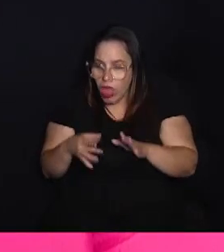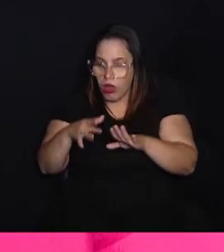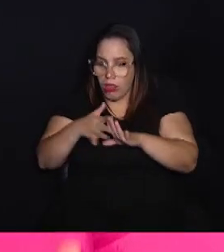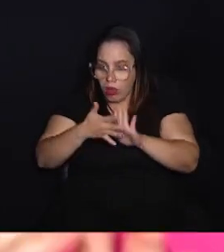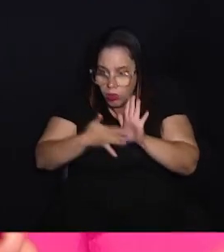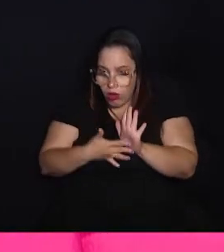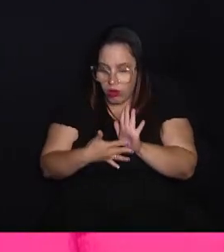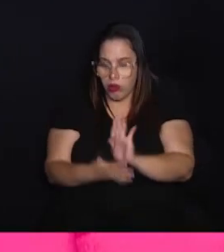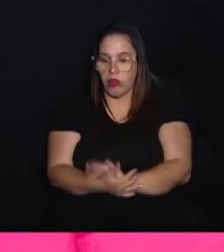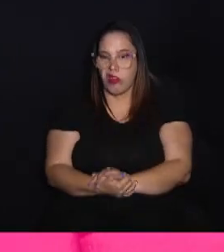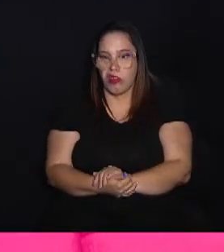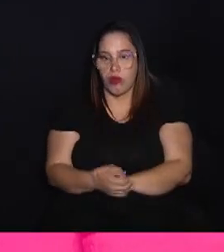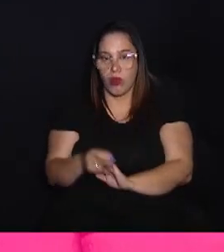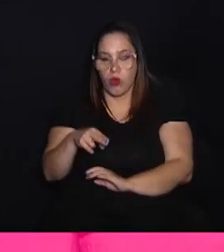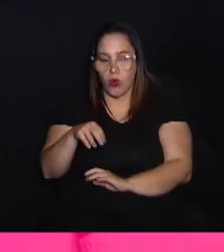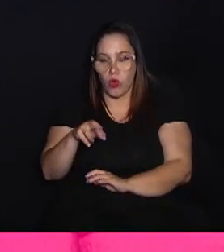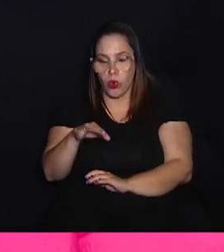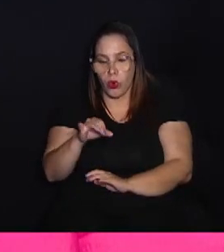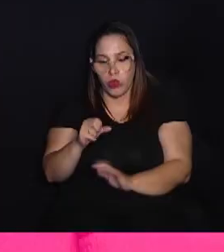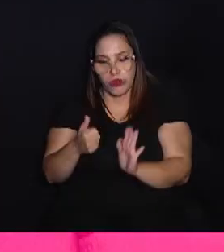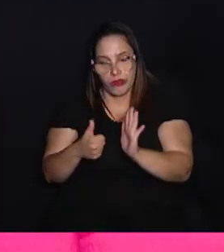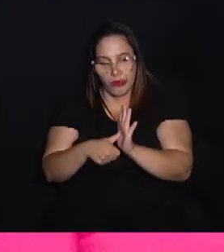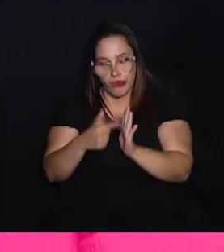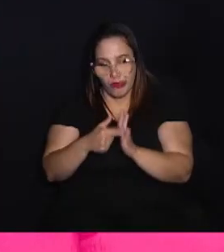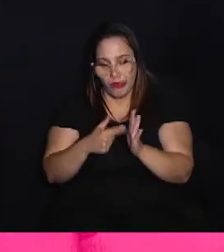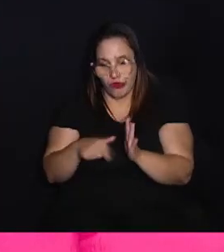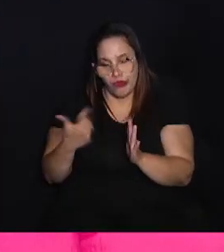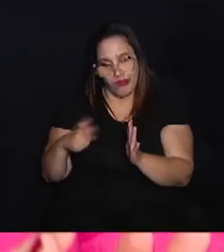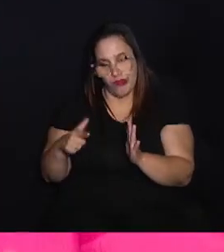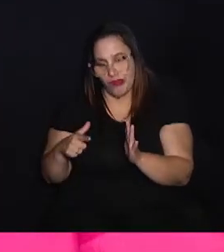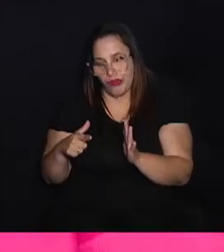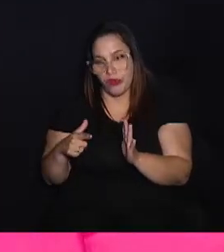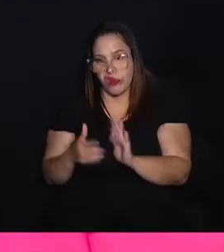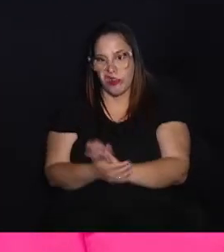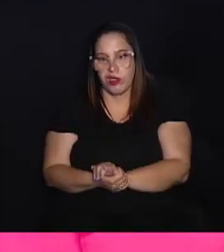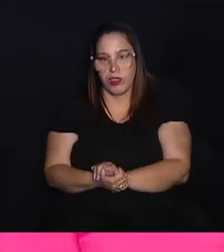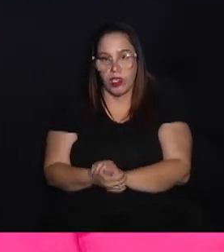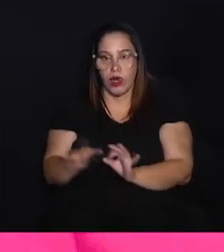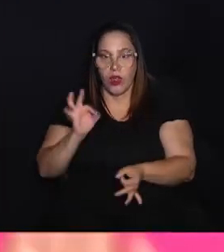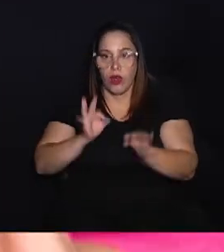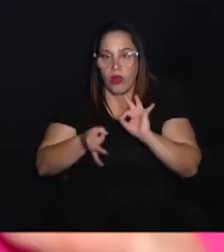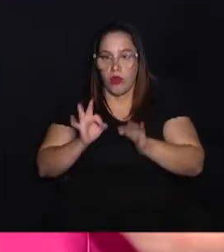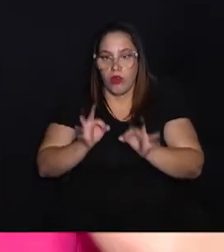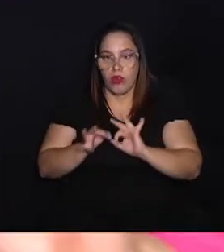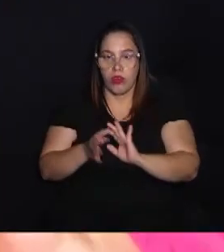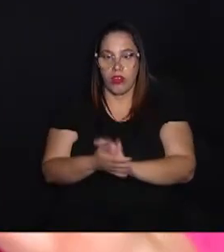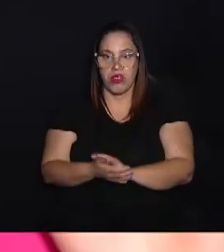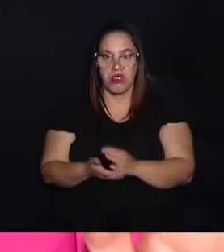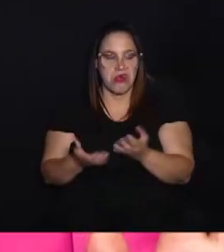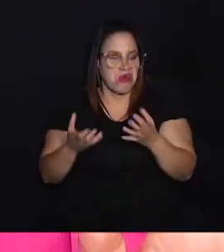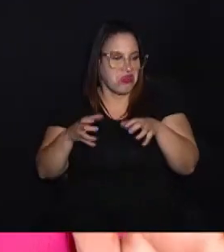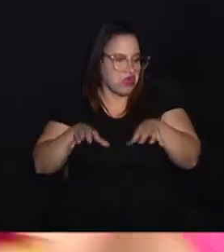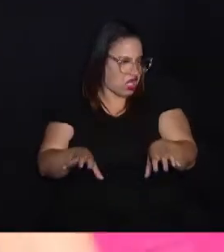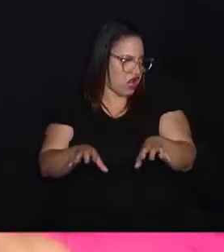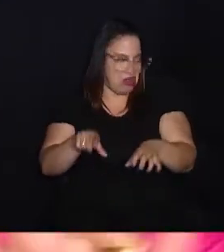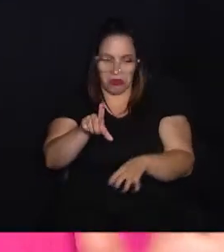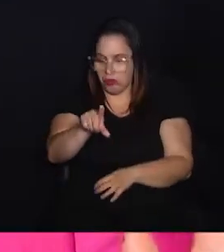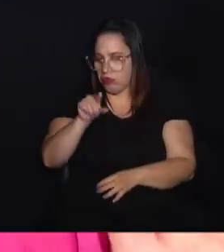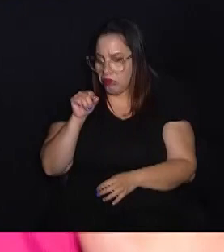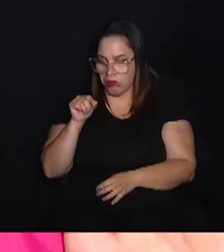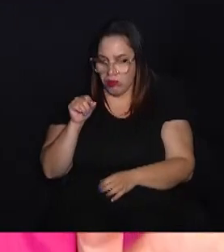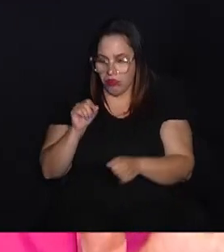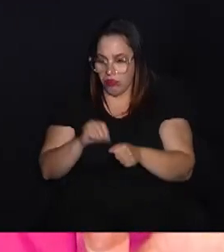urna eleitoral, o nulo não tem. Então, o branco, ele denota assim, para a justiça eleitoral, eu não quero escolher, quero